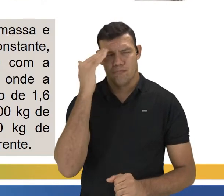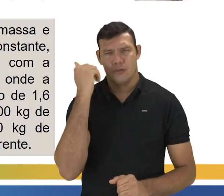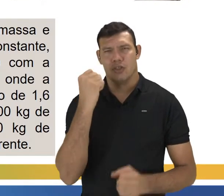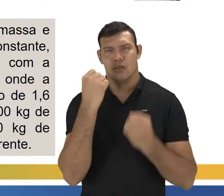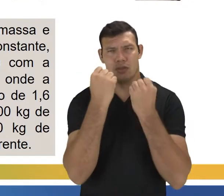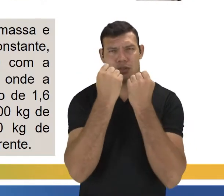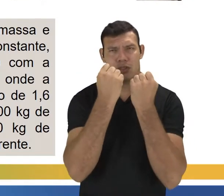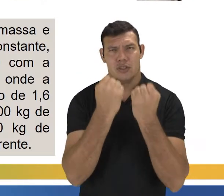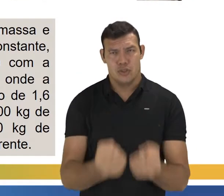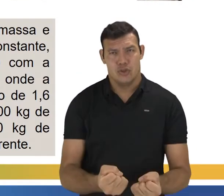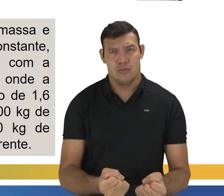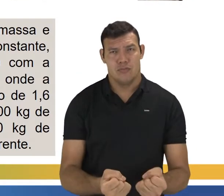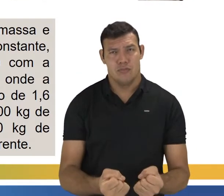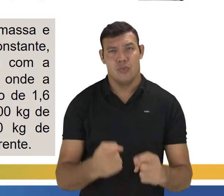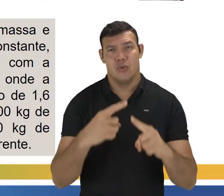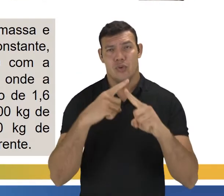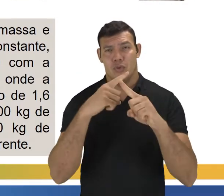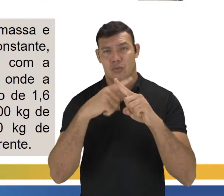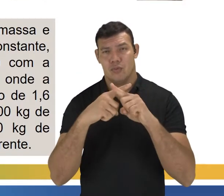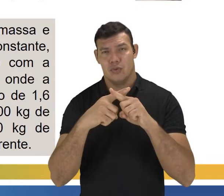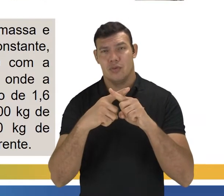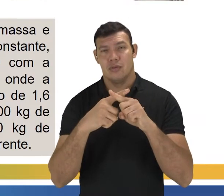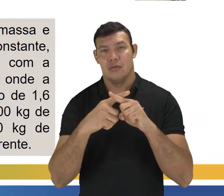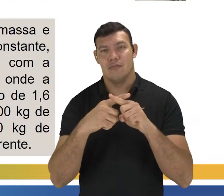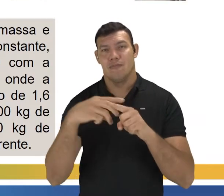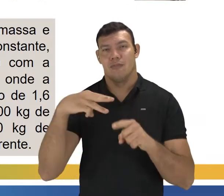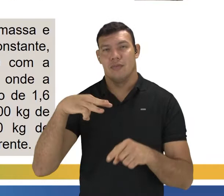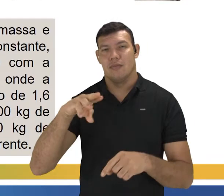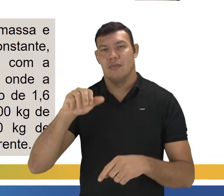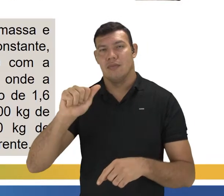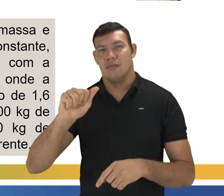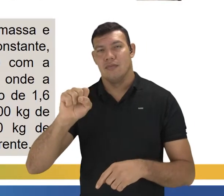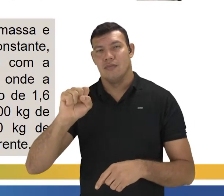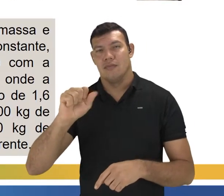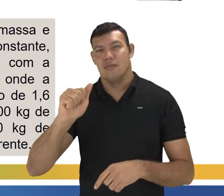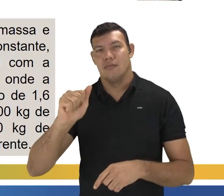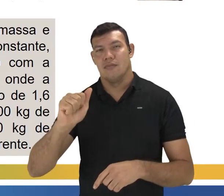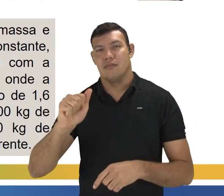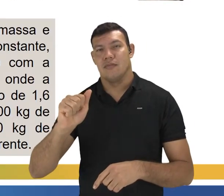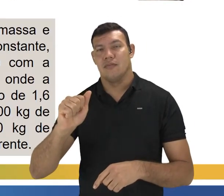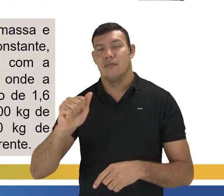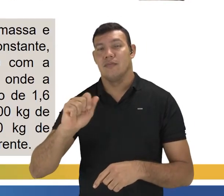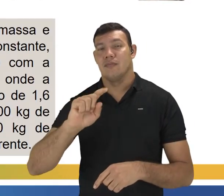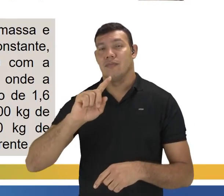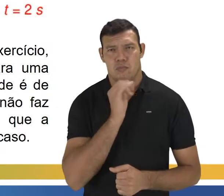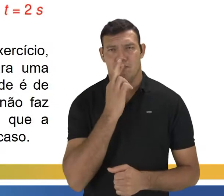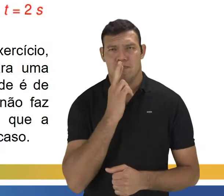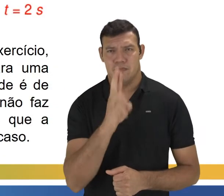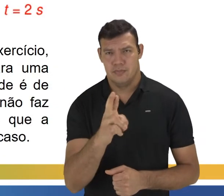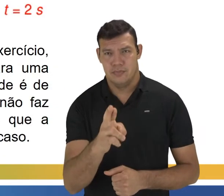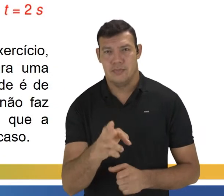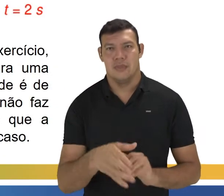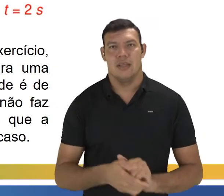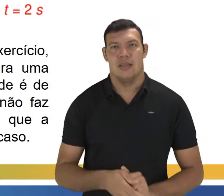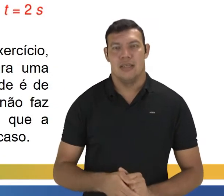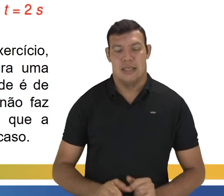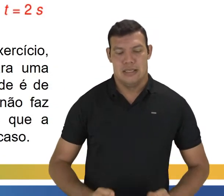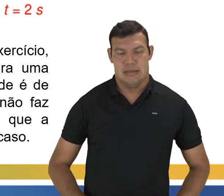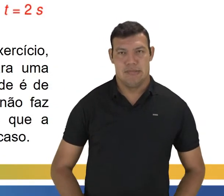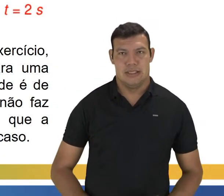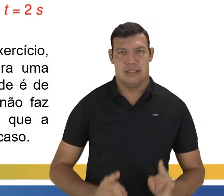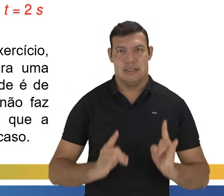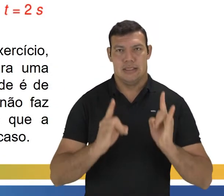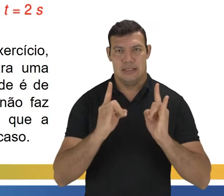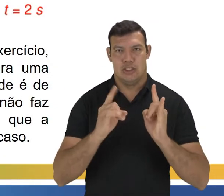então para gente determinar o peso a gente pega amasse multiplica pela gravidade tá bom então olha só